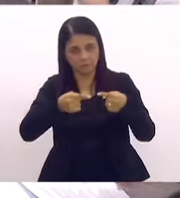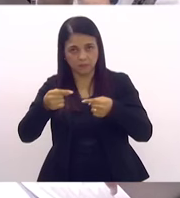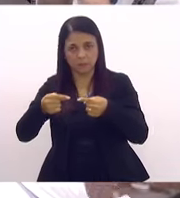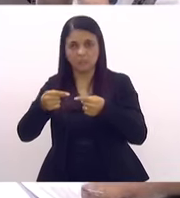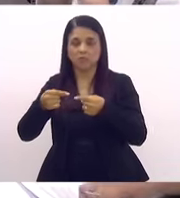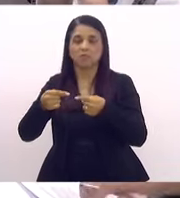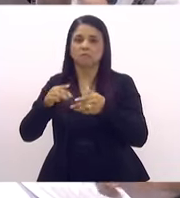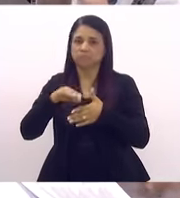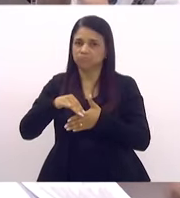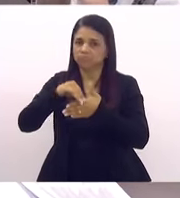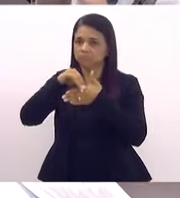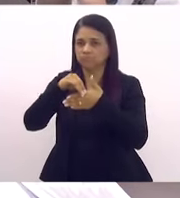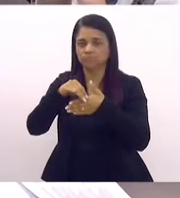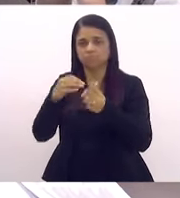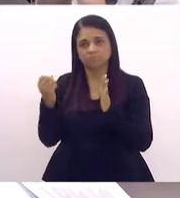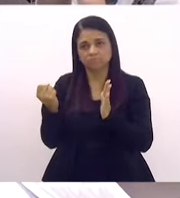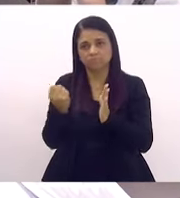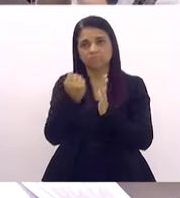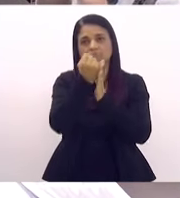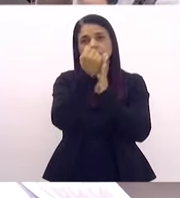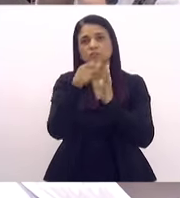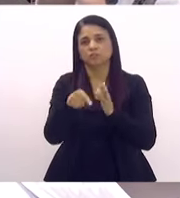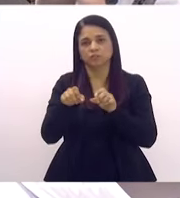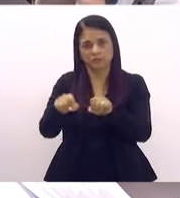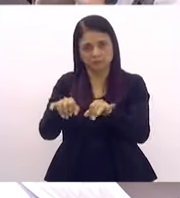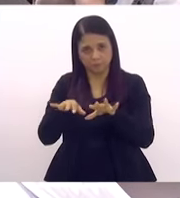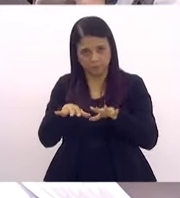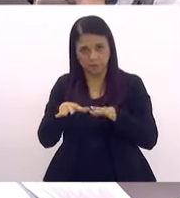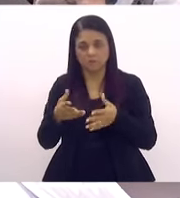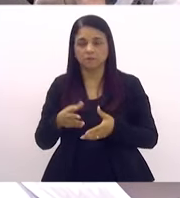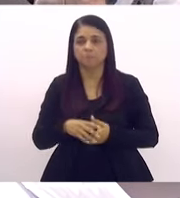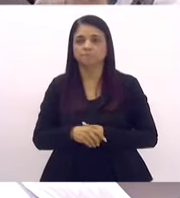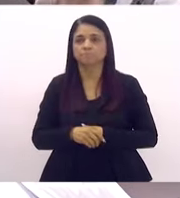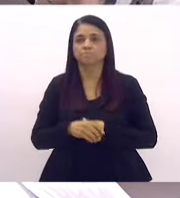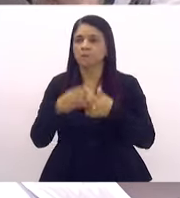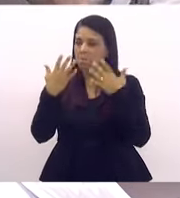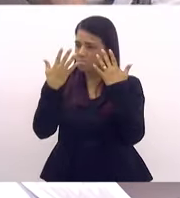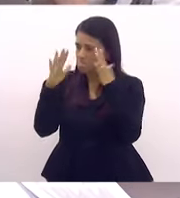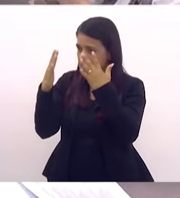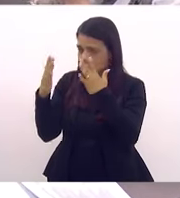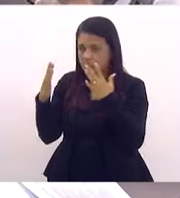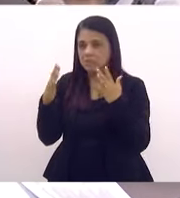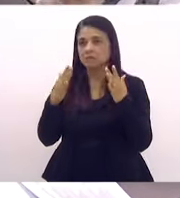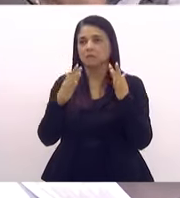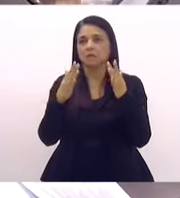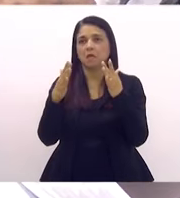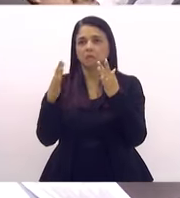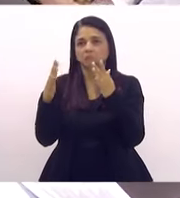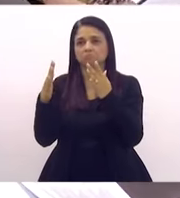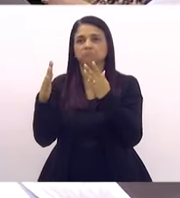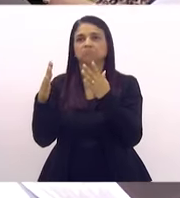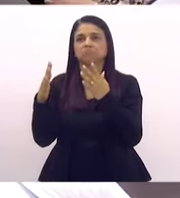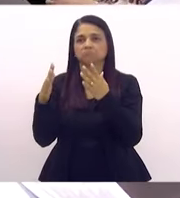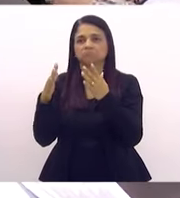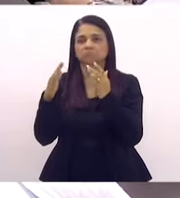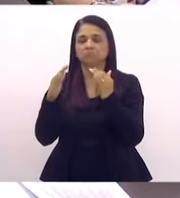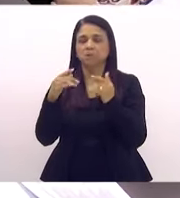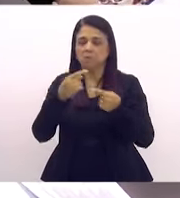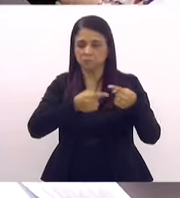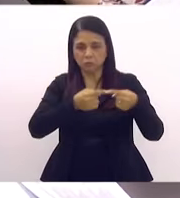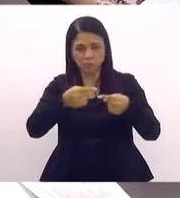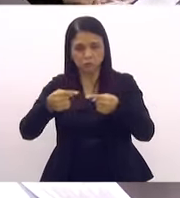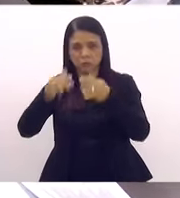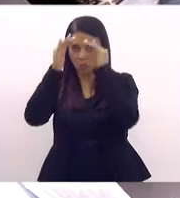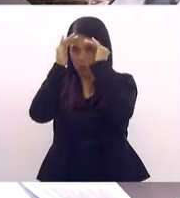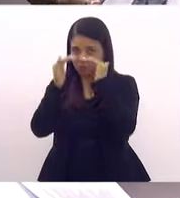ativar as lideranças, se esse entendimento, levar para a média. Mas parabenizar a Vossa Excelência aí pela sobriedade da discussão e a